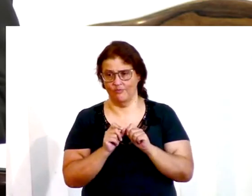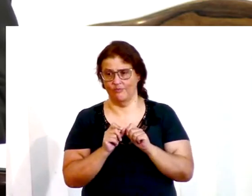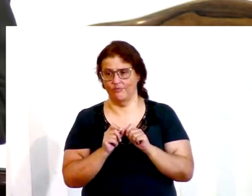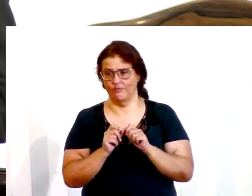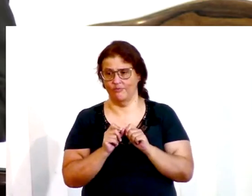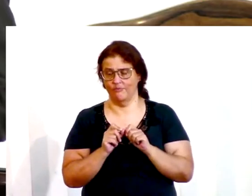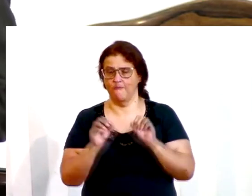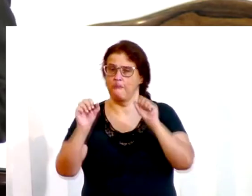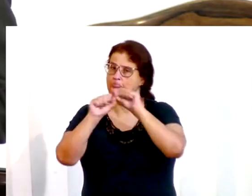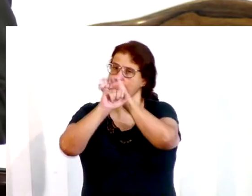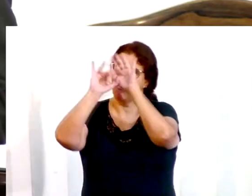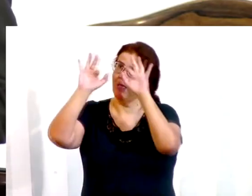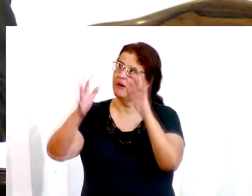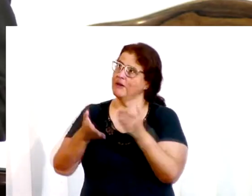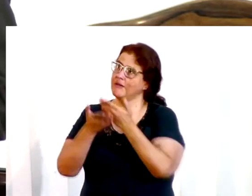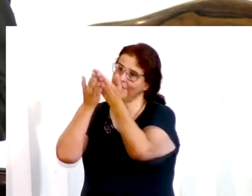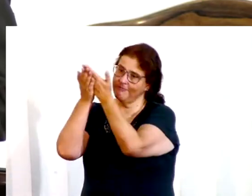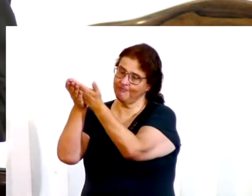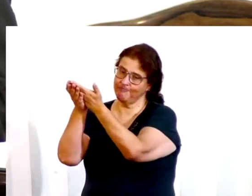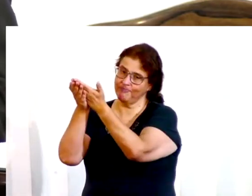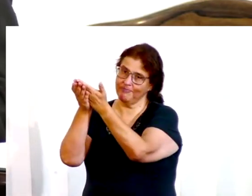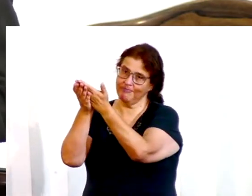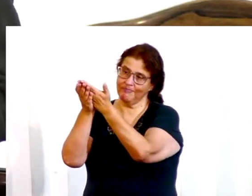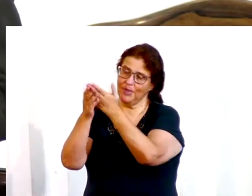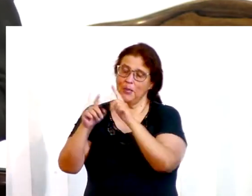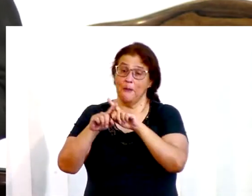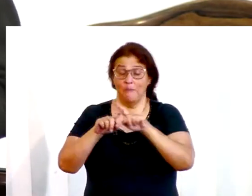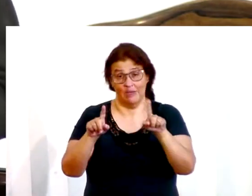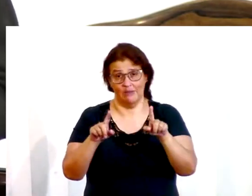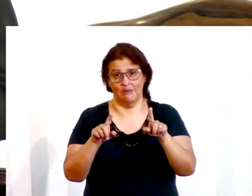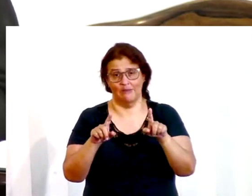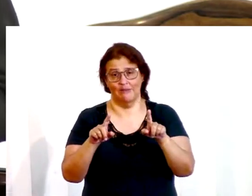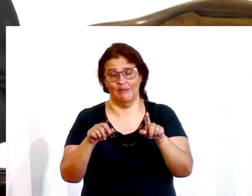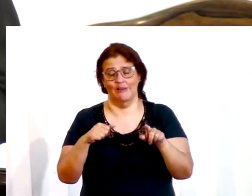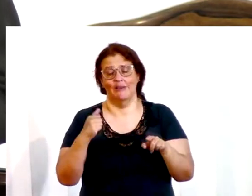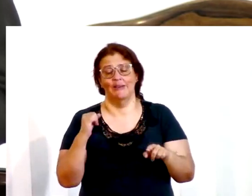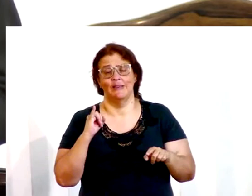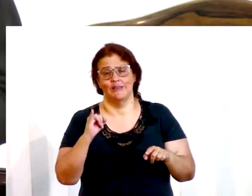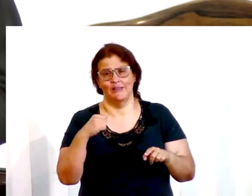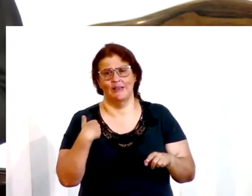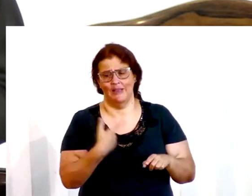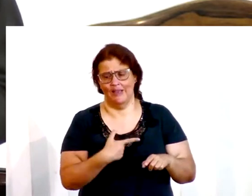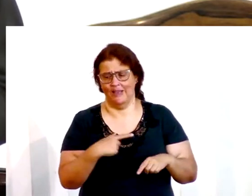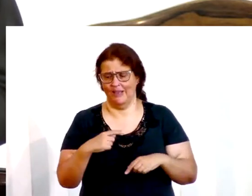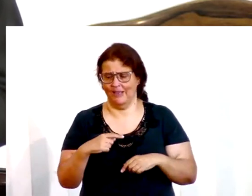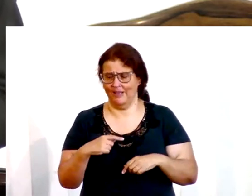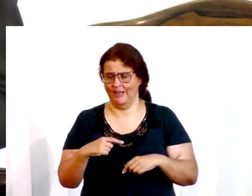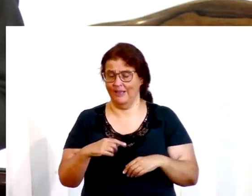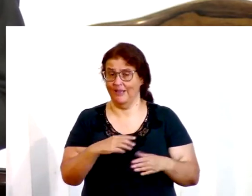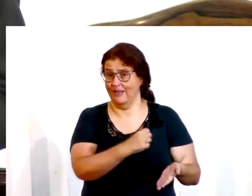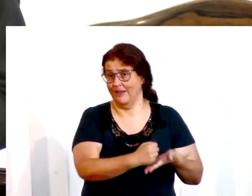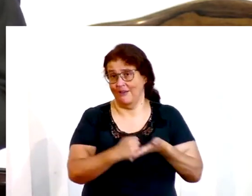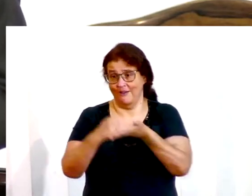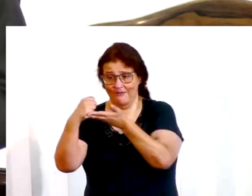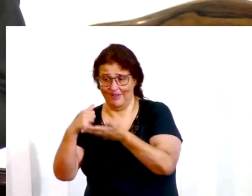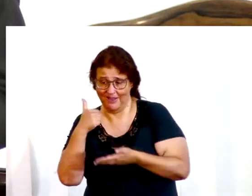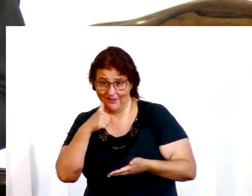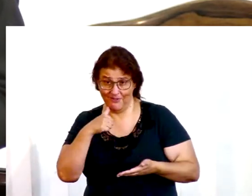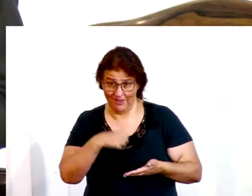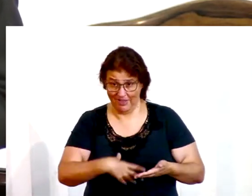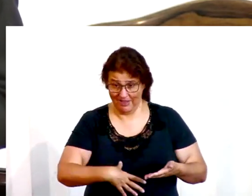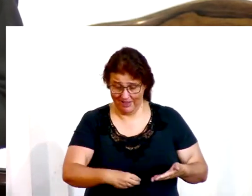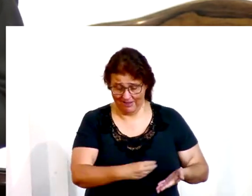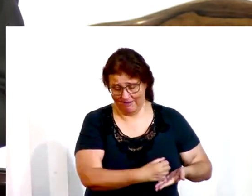para glorificar o nome dEle. Mas se Ele chamar, eu preciso continuar. Porque é a vida, e